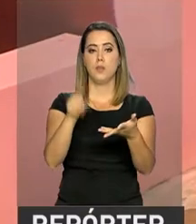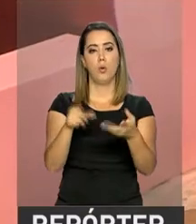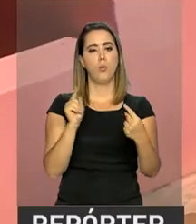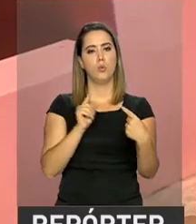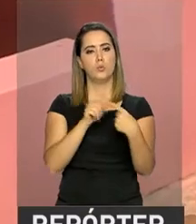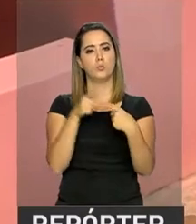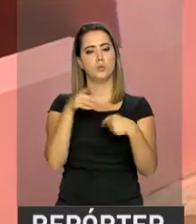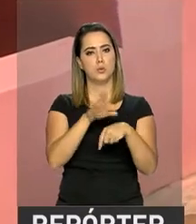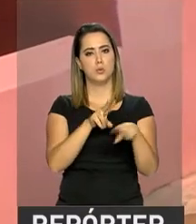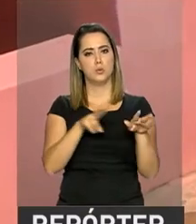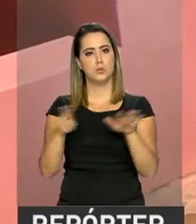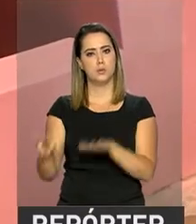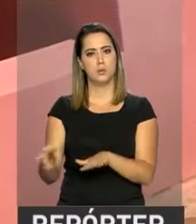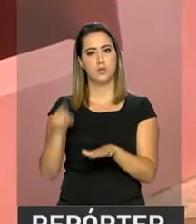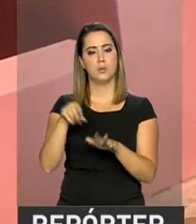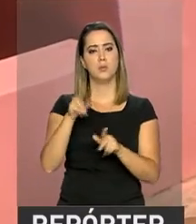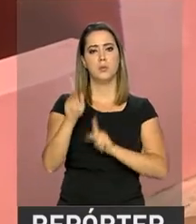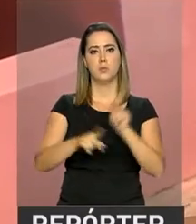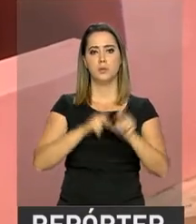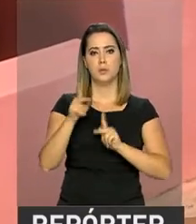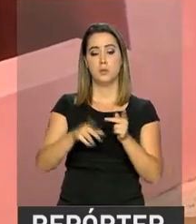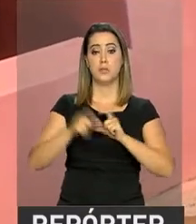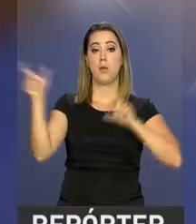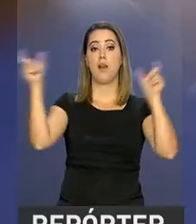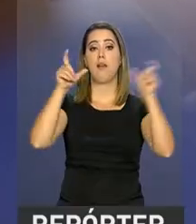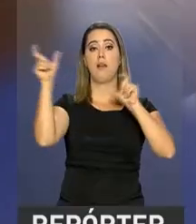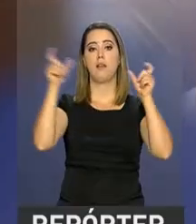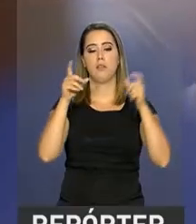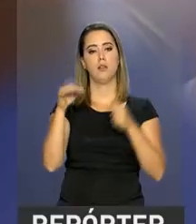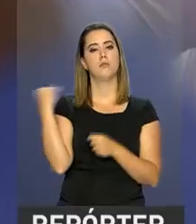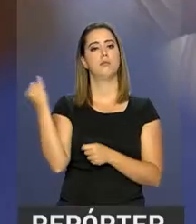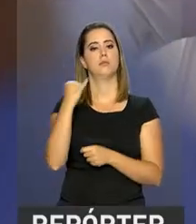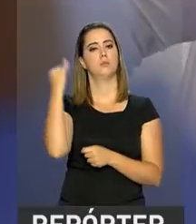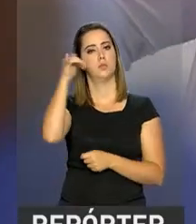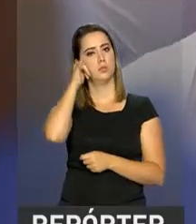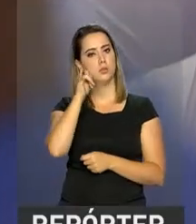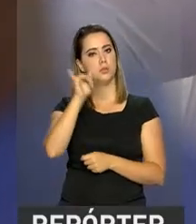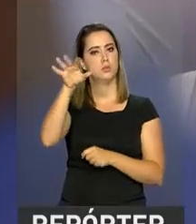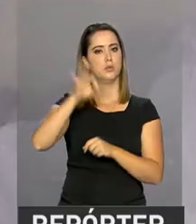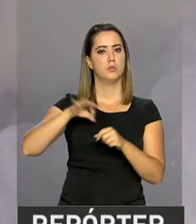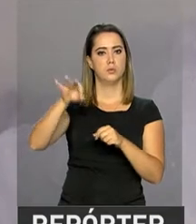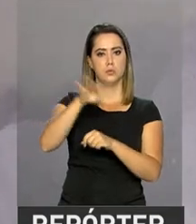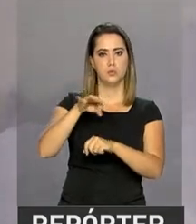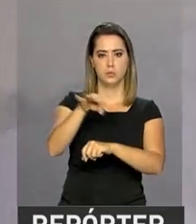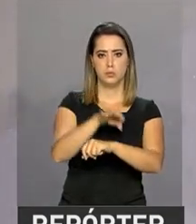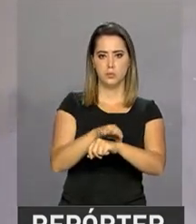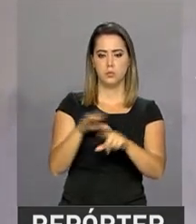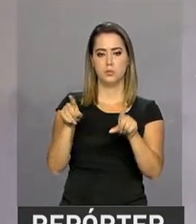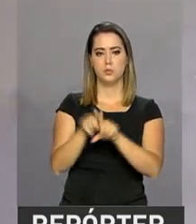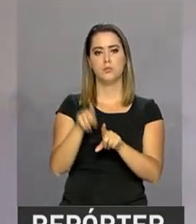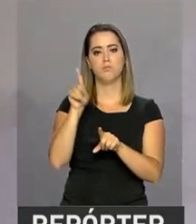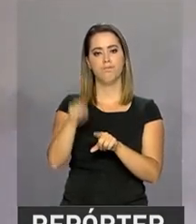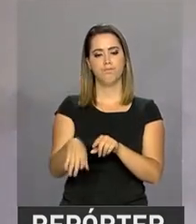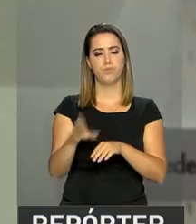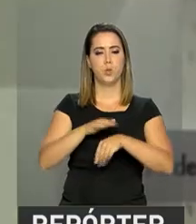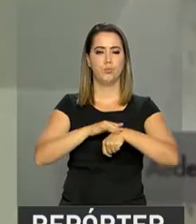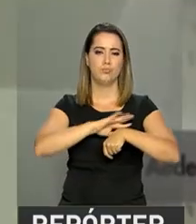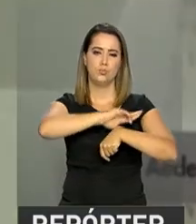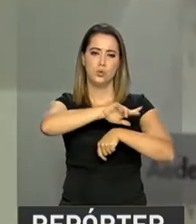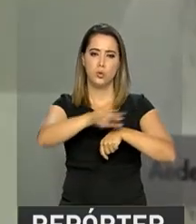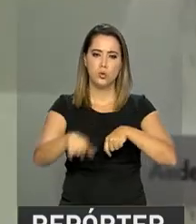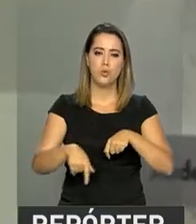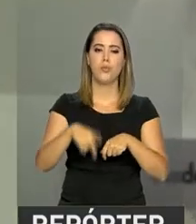é que durante esta semana a população seja alertada sobre a importância de combater o mosquito que é transmissor de doenças